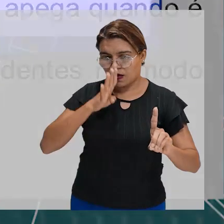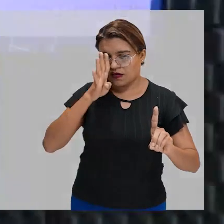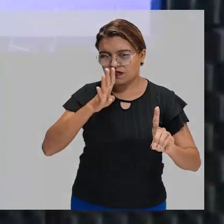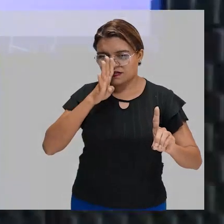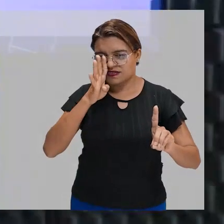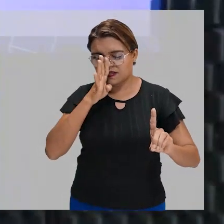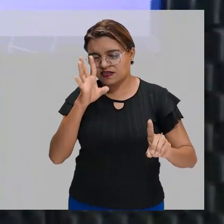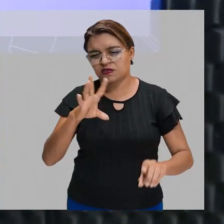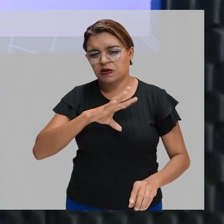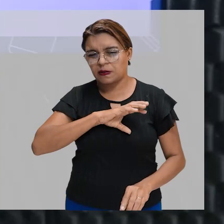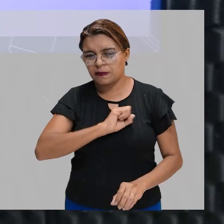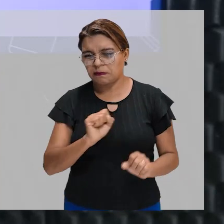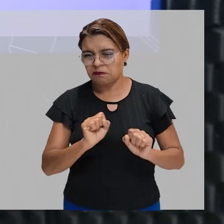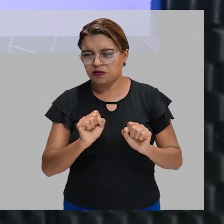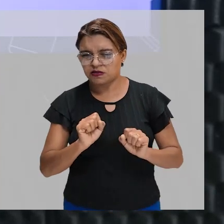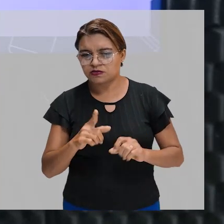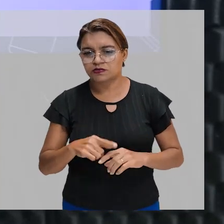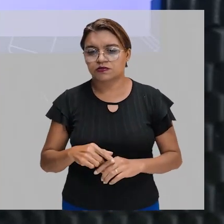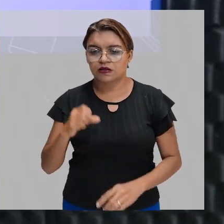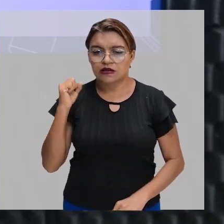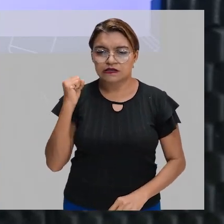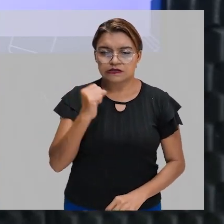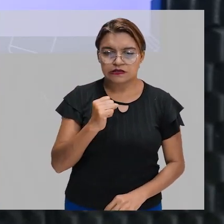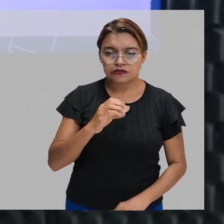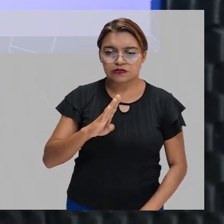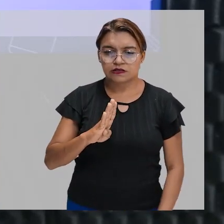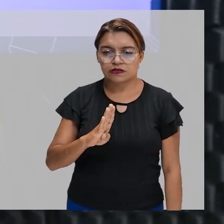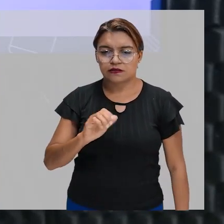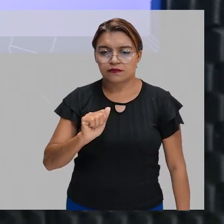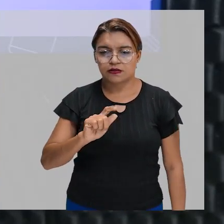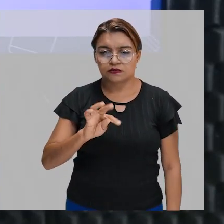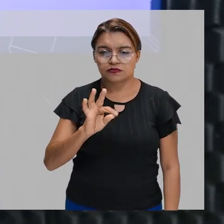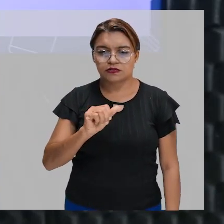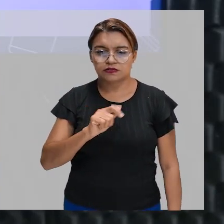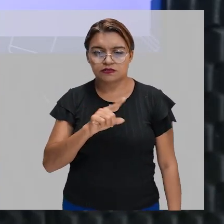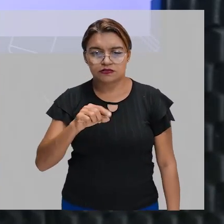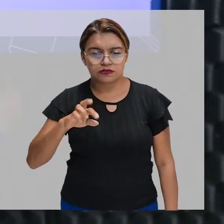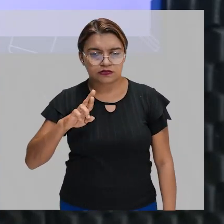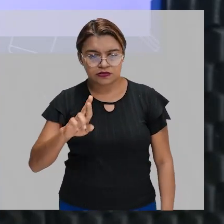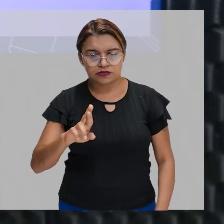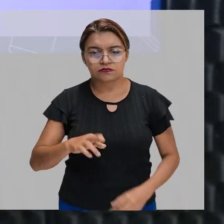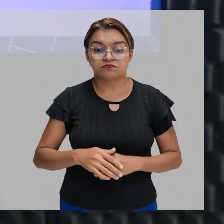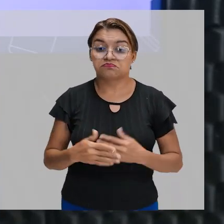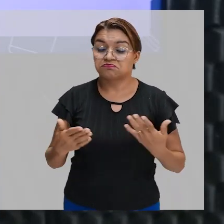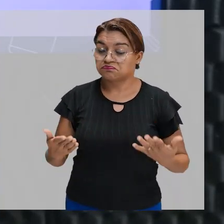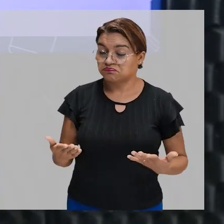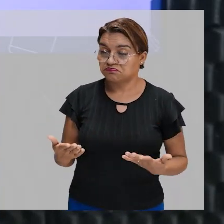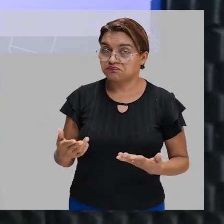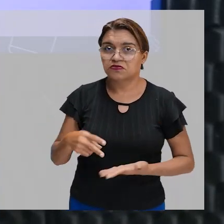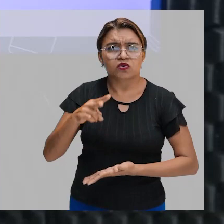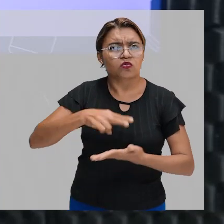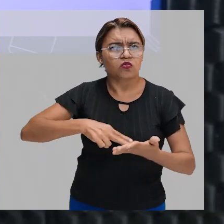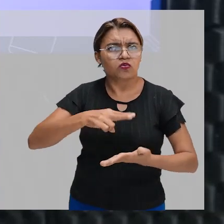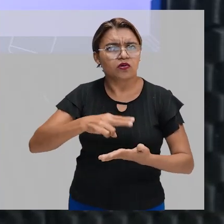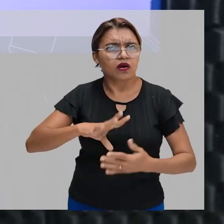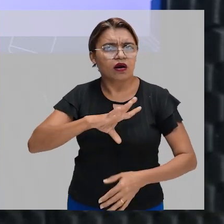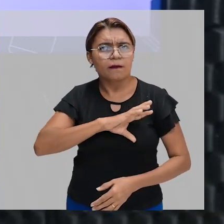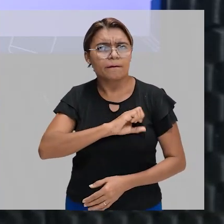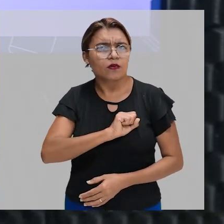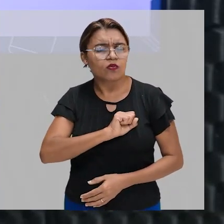modo violento como Simão assassina Baltazar rotina Cacau eu nem li amor de perdição como é que eu vou saber